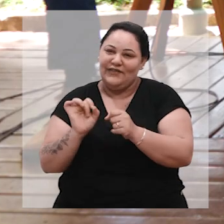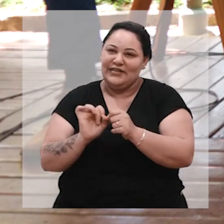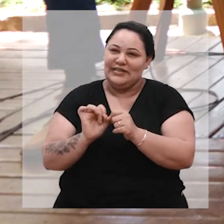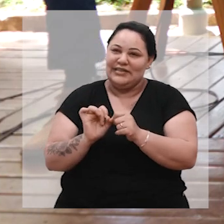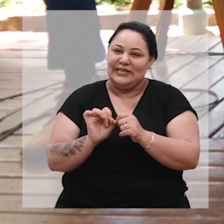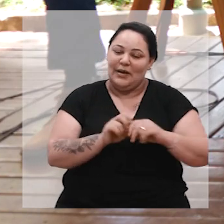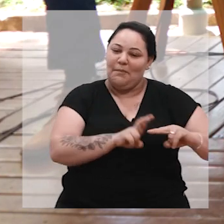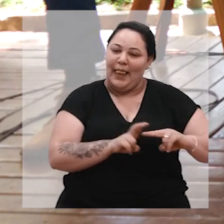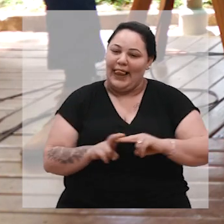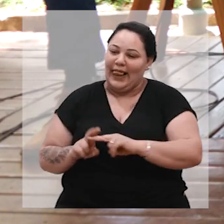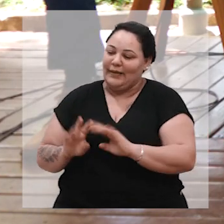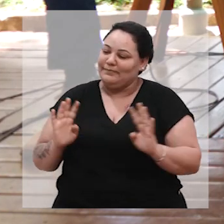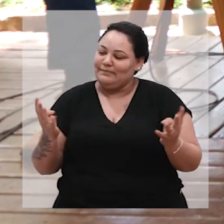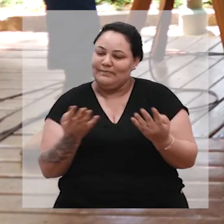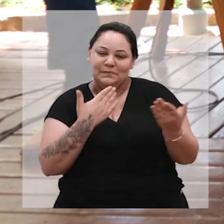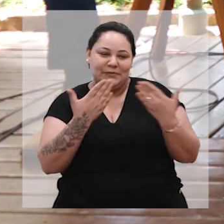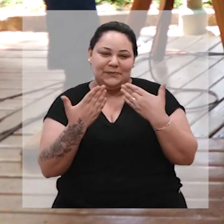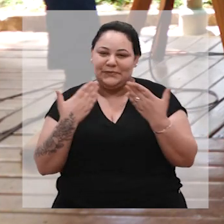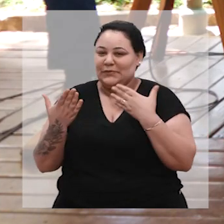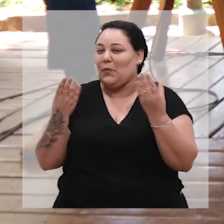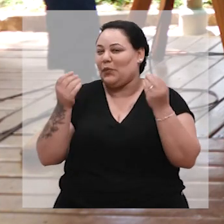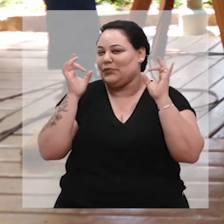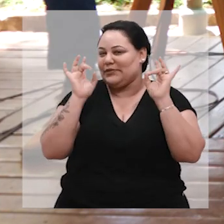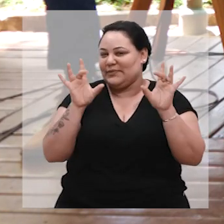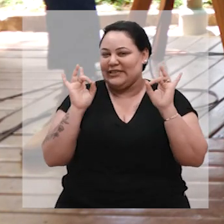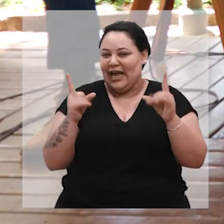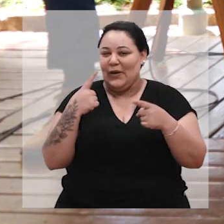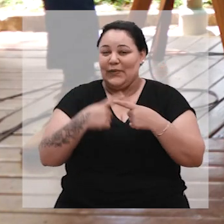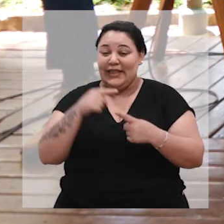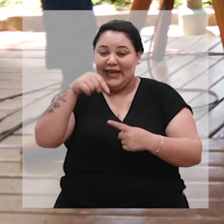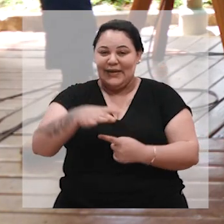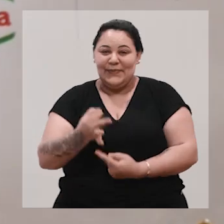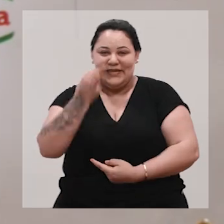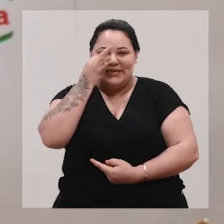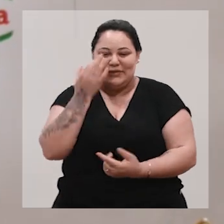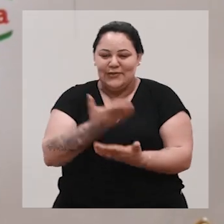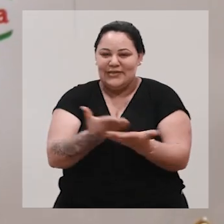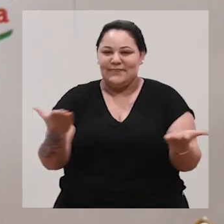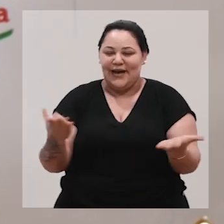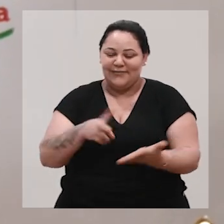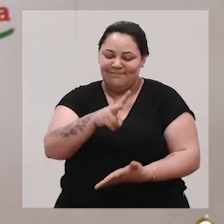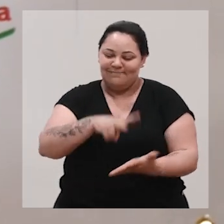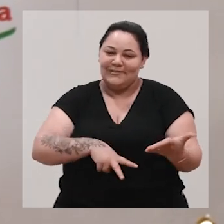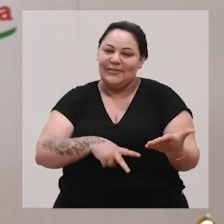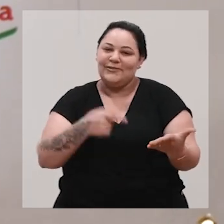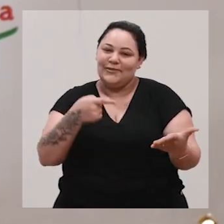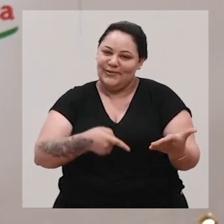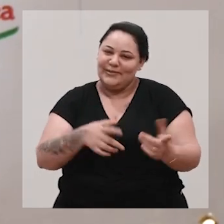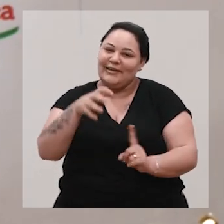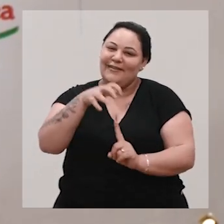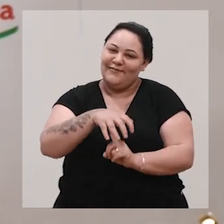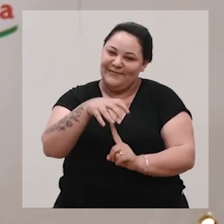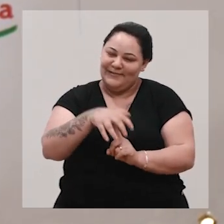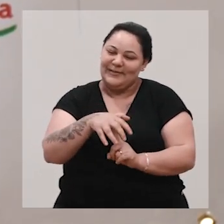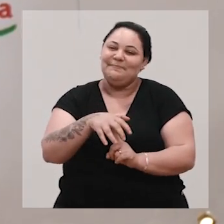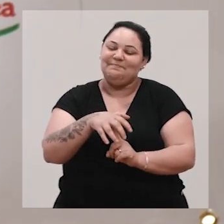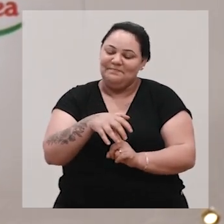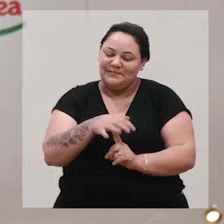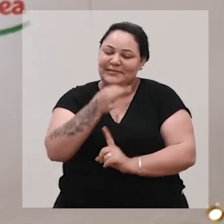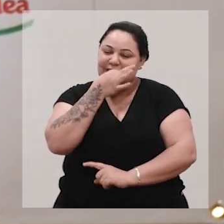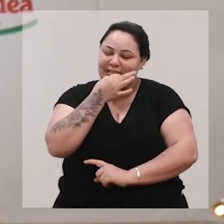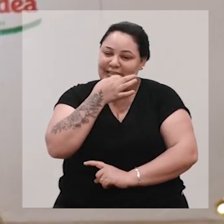de saberes muito especial, porque está aqui no Espaço do Leitor, na Feira do Livro de Caxias do